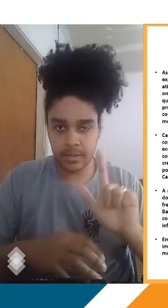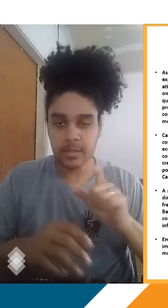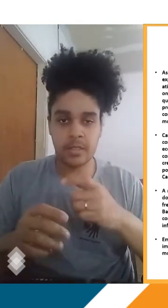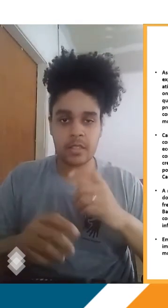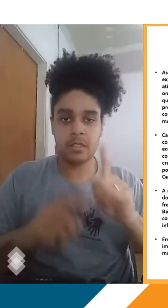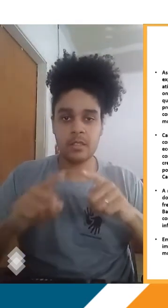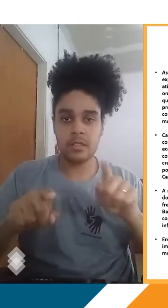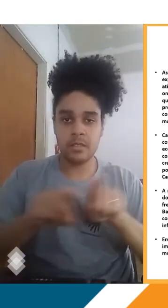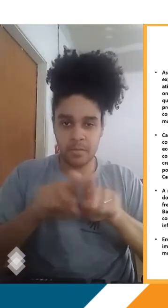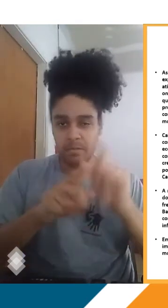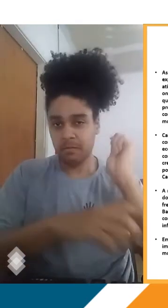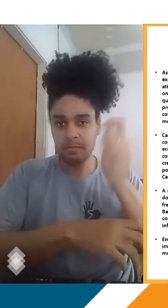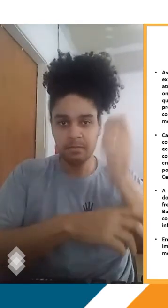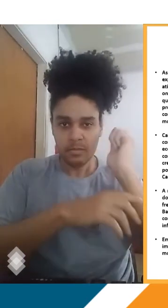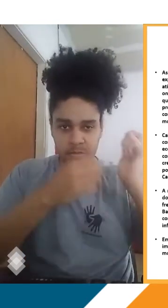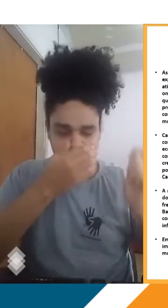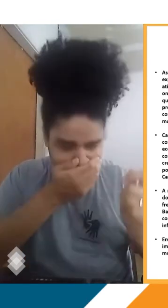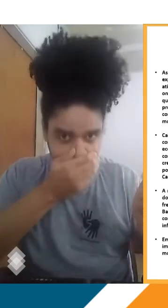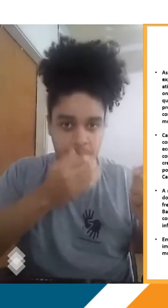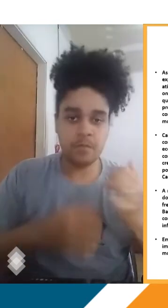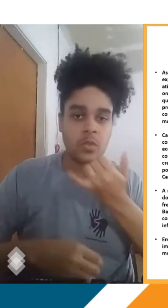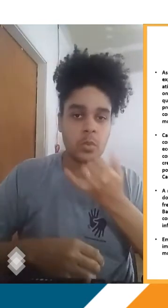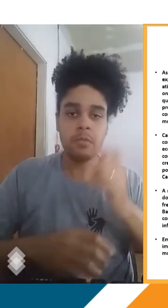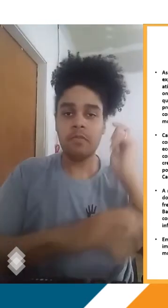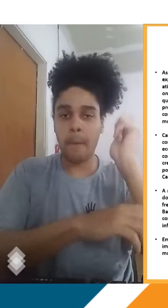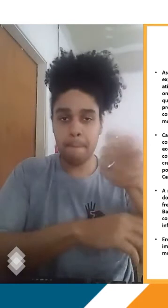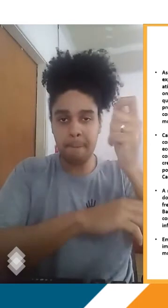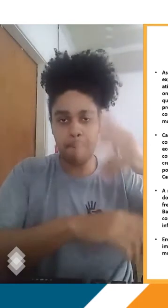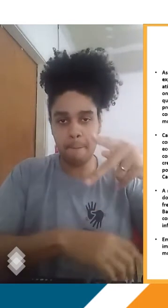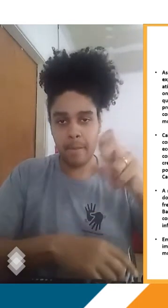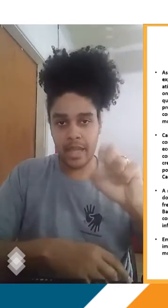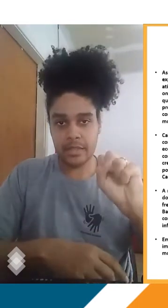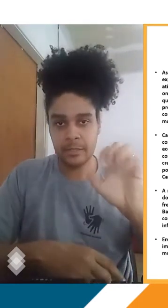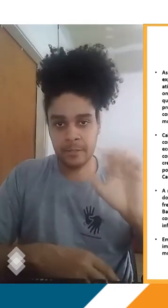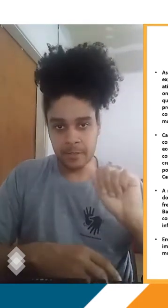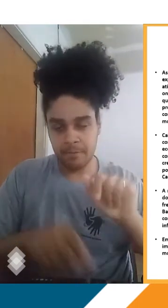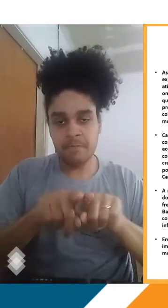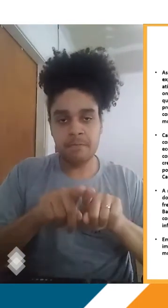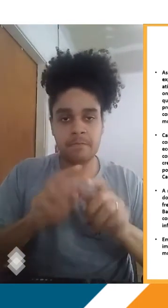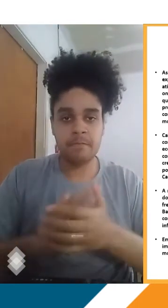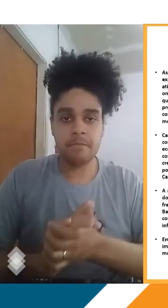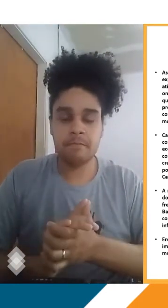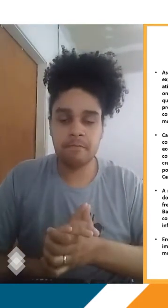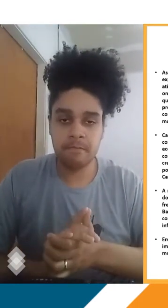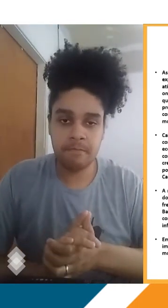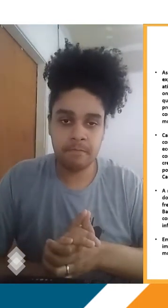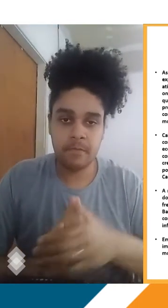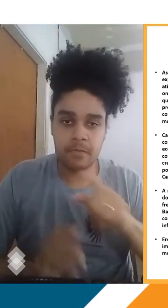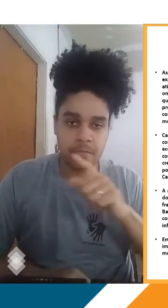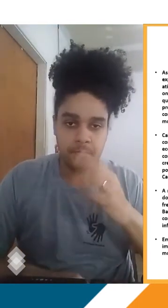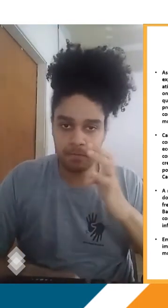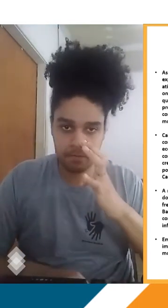Durante as últimas décadas, as atividades ligadas ao turismo e ao lazer passaram a ser muito importantes nos municípios litorâneos, onde se observa